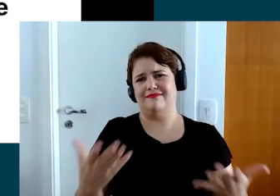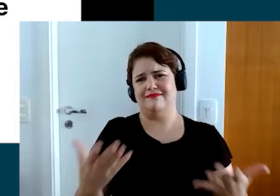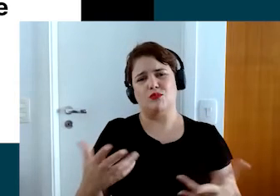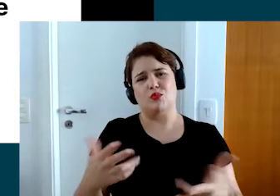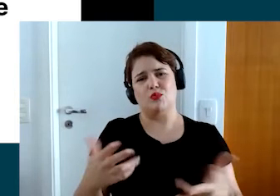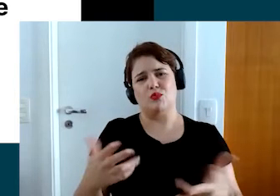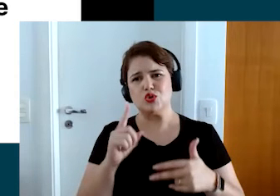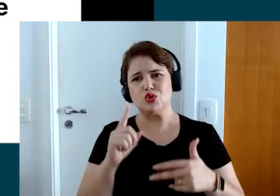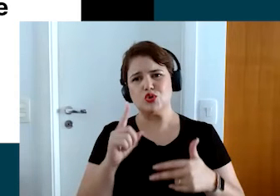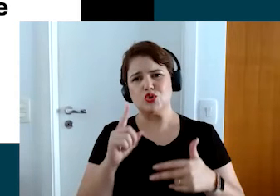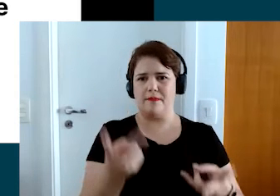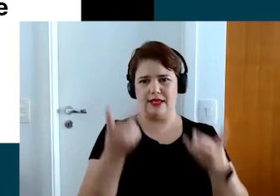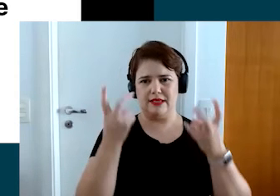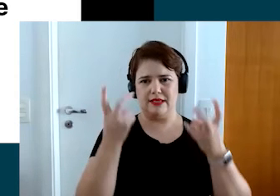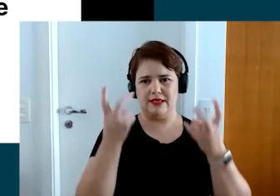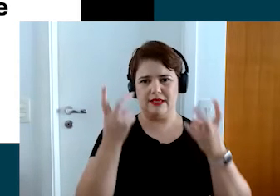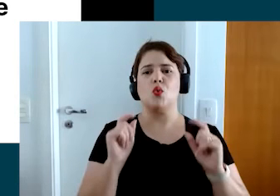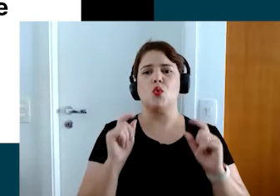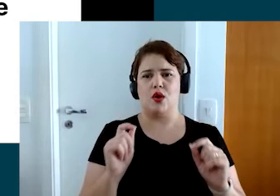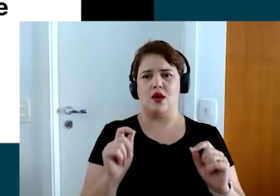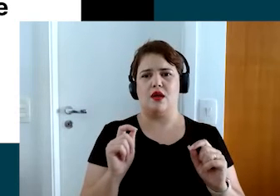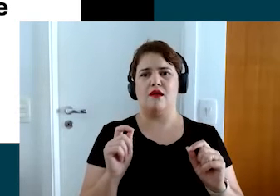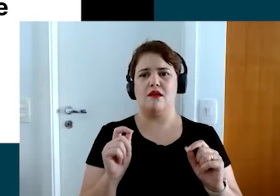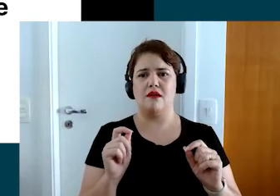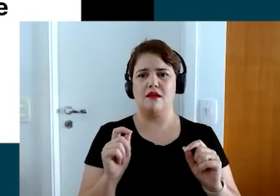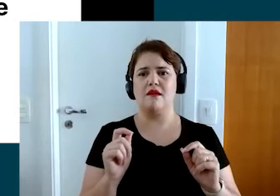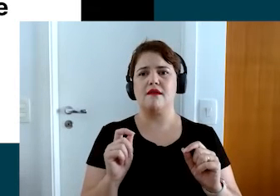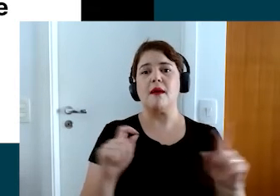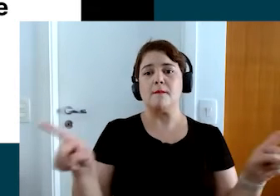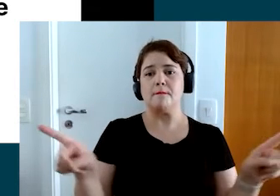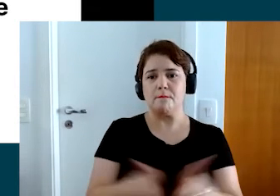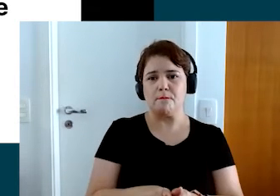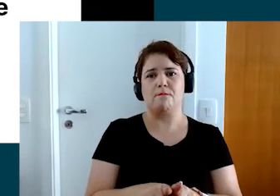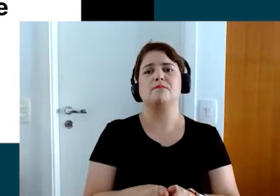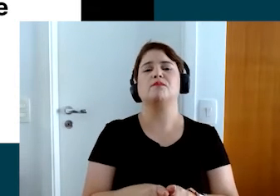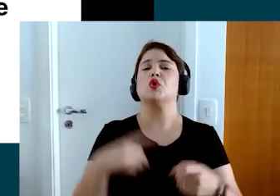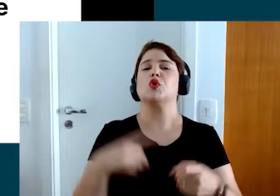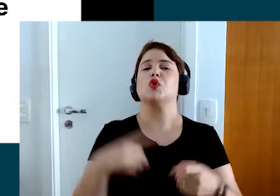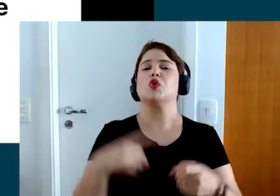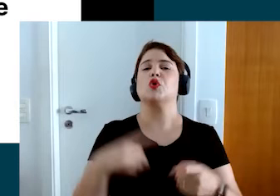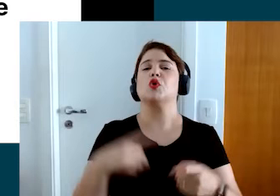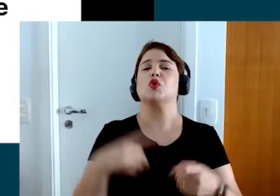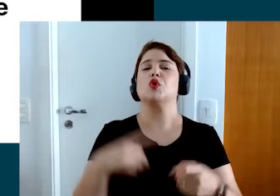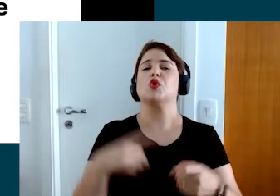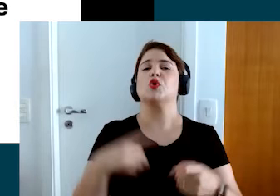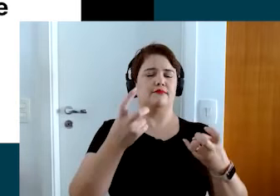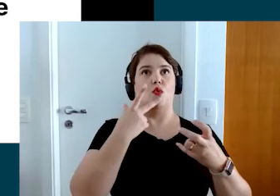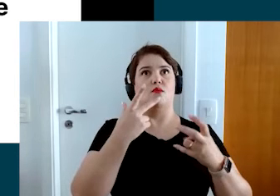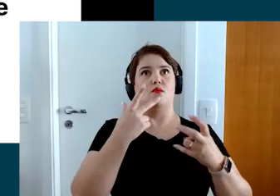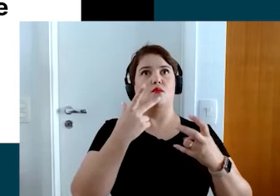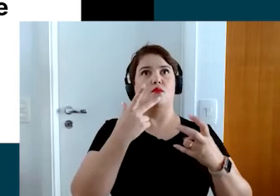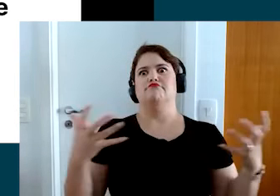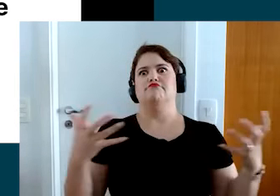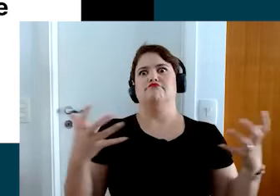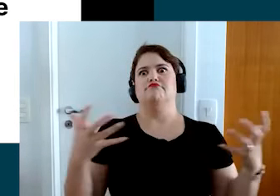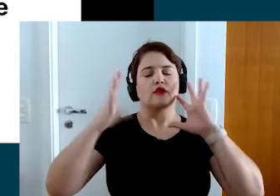a gente vê que existe uma necessidade muito grande, por mais óbvia ou grandiosa pareça